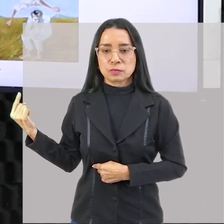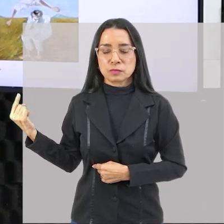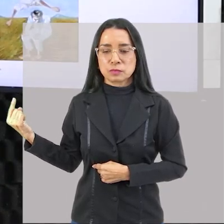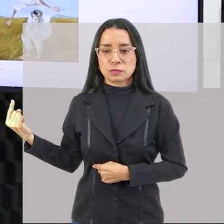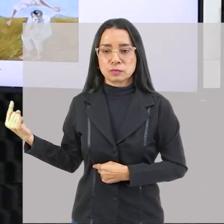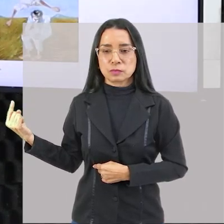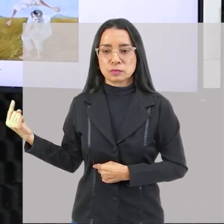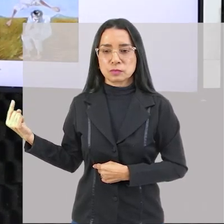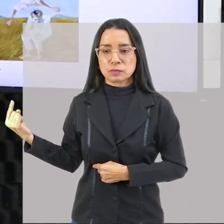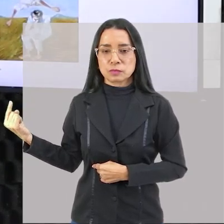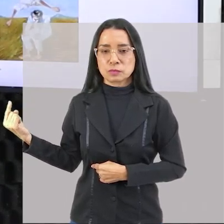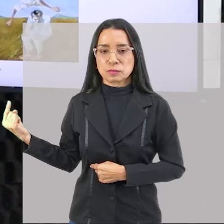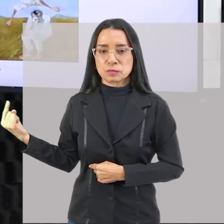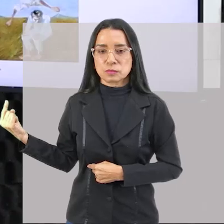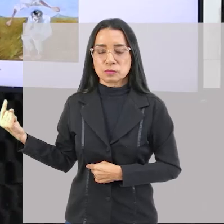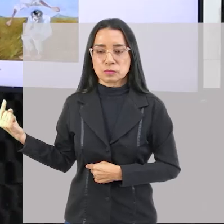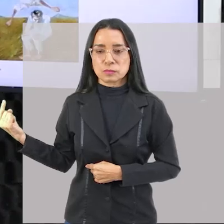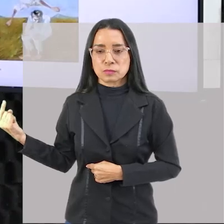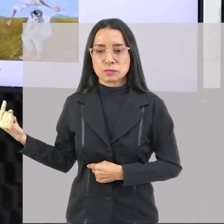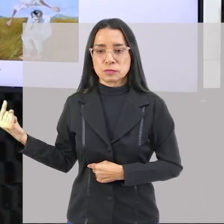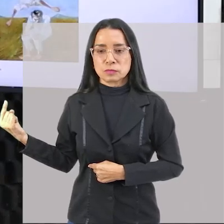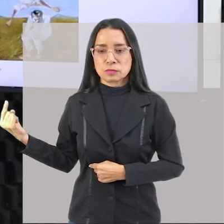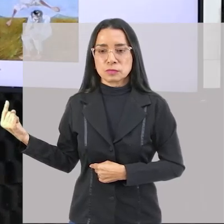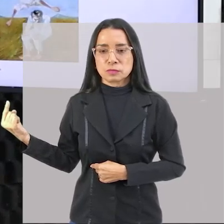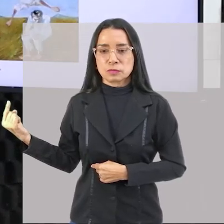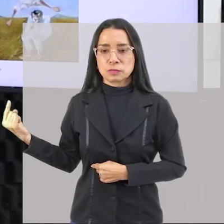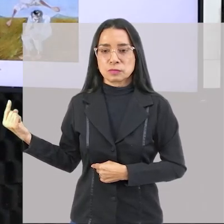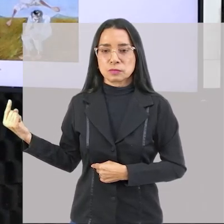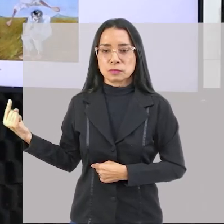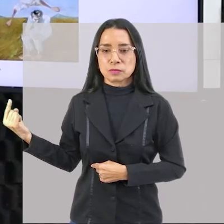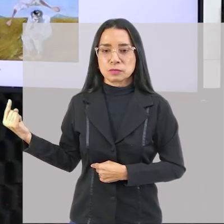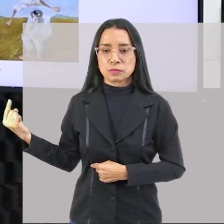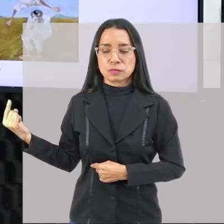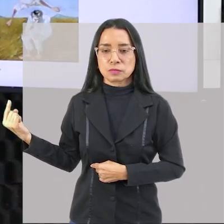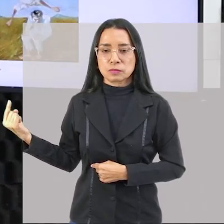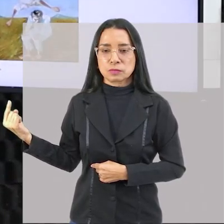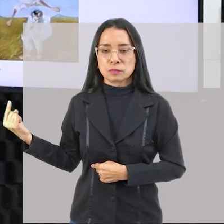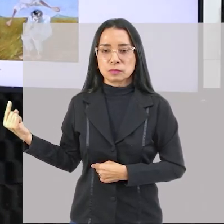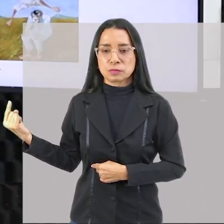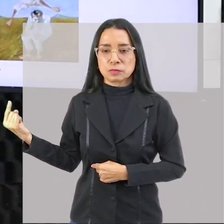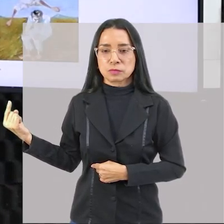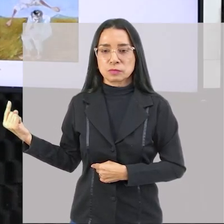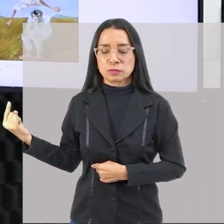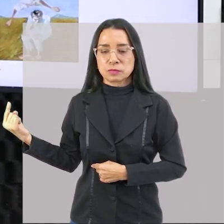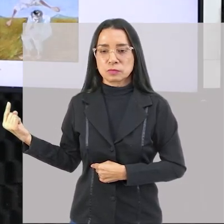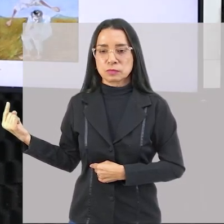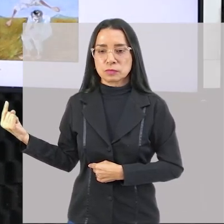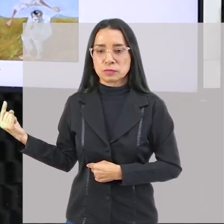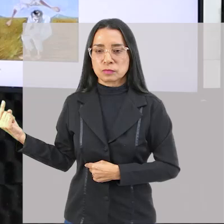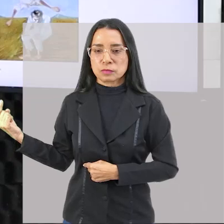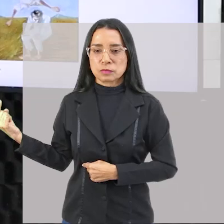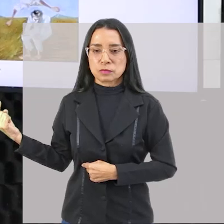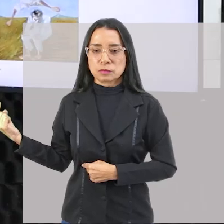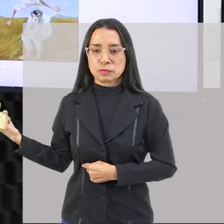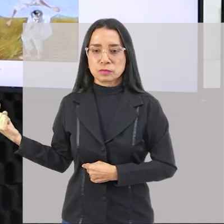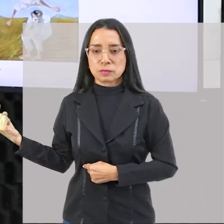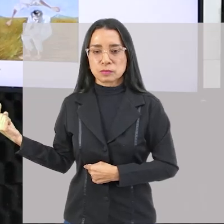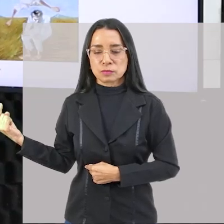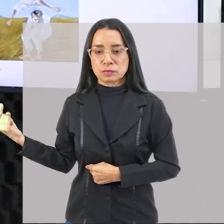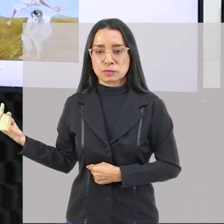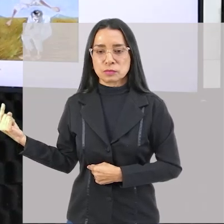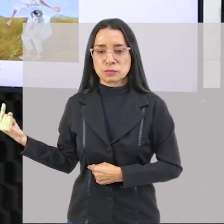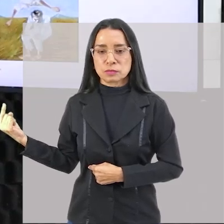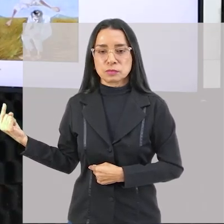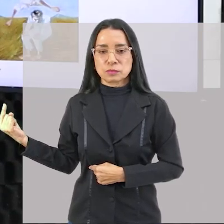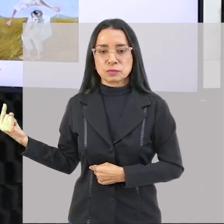dos ícones das artes plásticas, eram chamadas daquela maneira, artes visuais no Brasil e no mundo. Sua vasta e variada obra é um dos